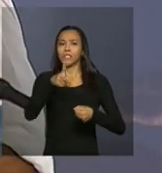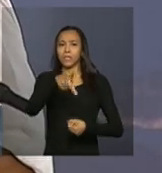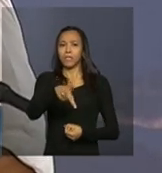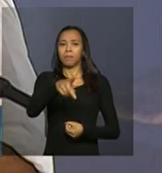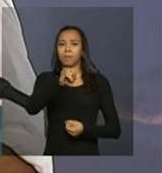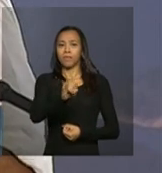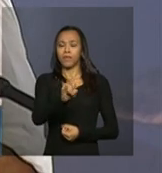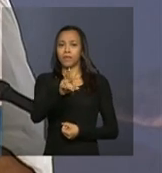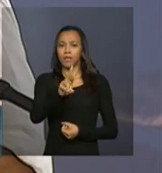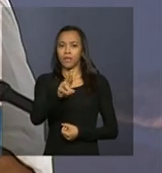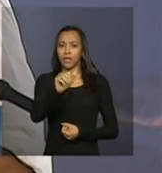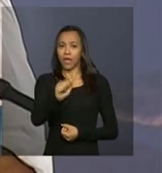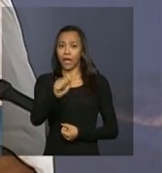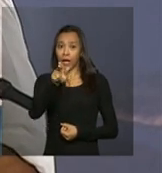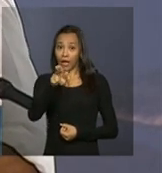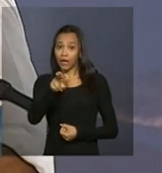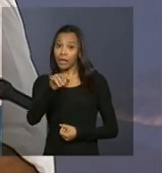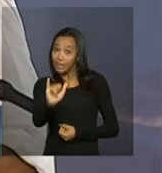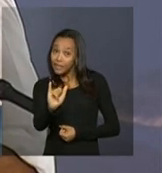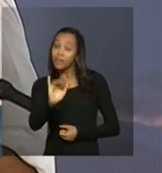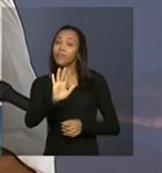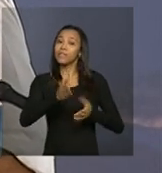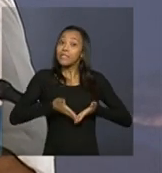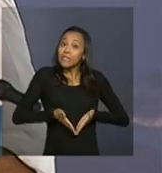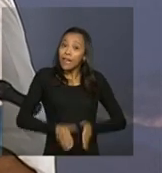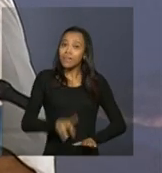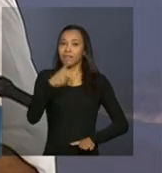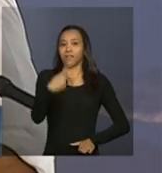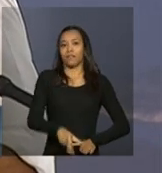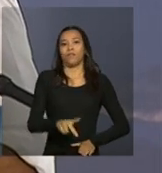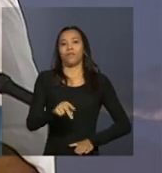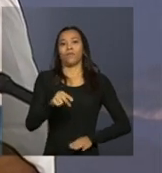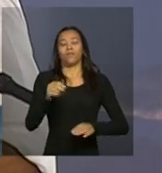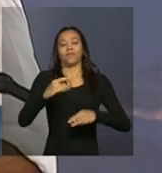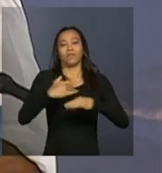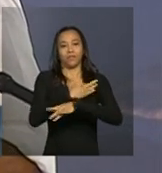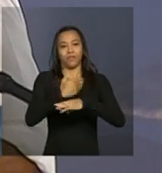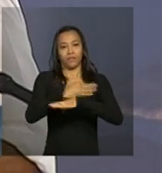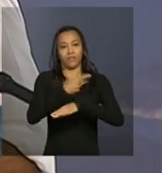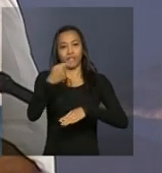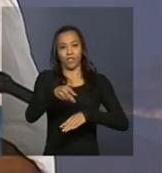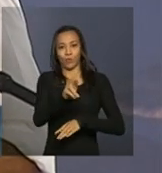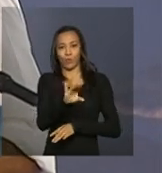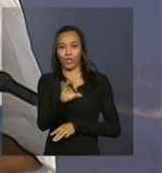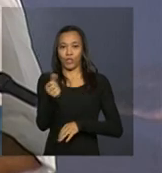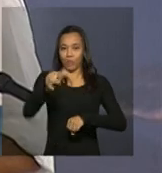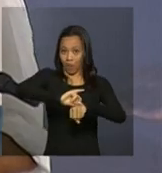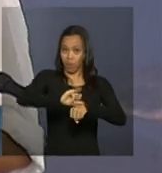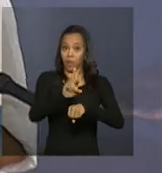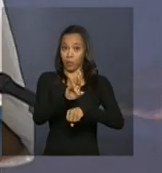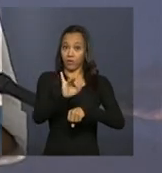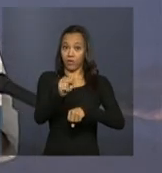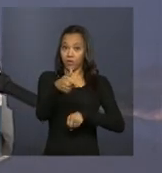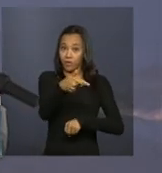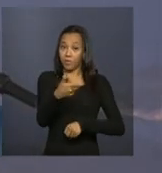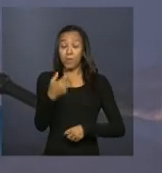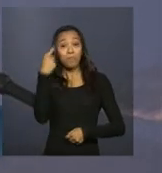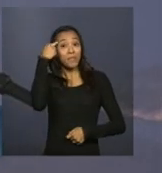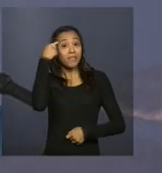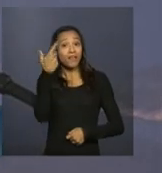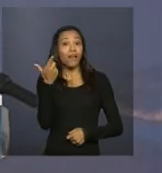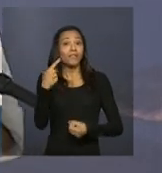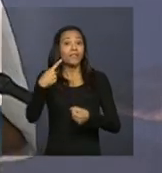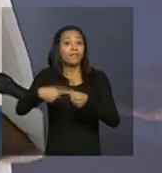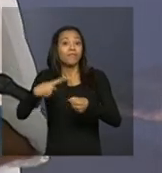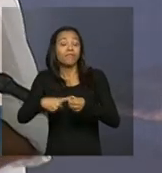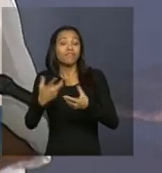nasceu na cidade do Rio de Janeiro. Eu tomei um susto outro dia, eu achei que ele tivesse nascido em Piraí, numa